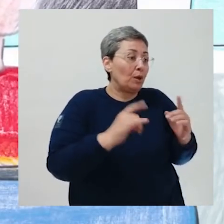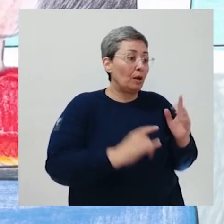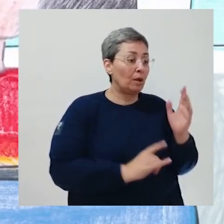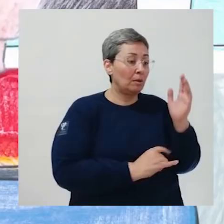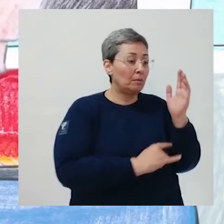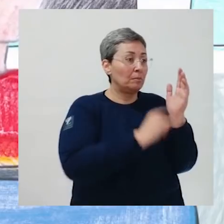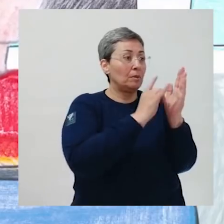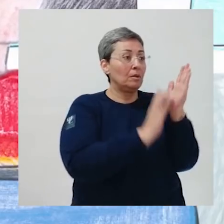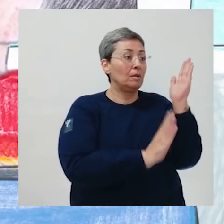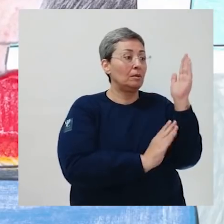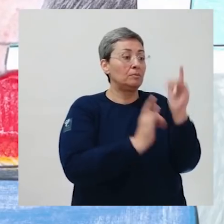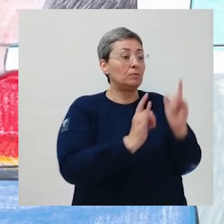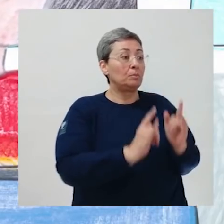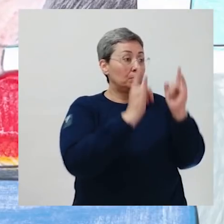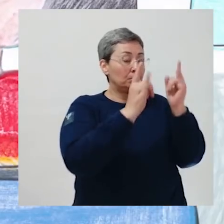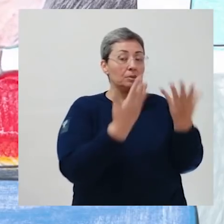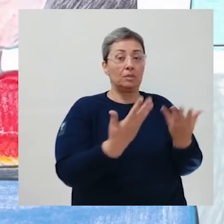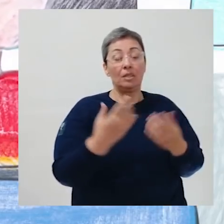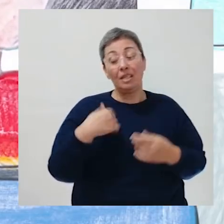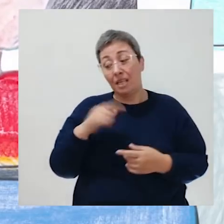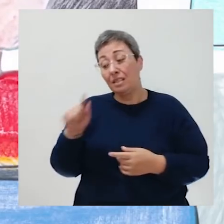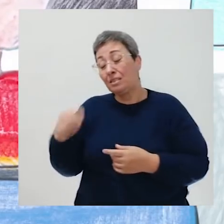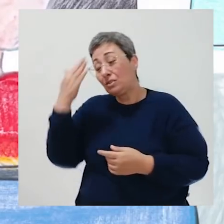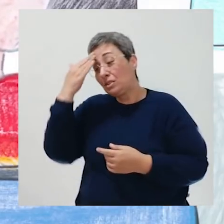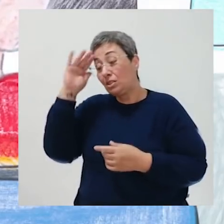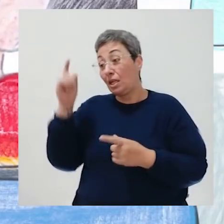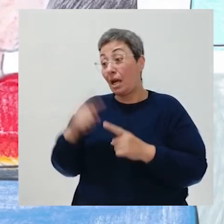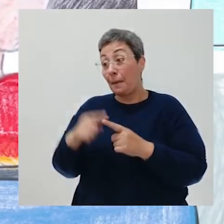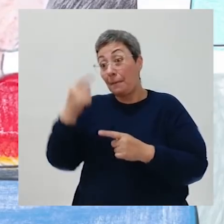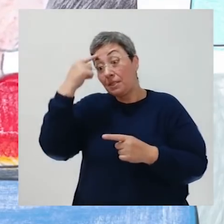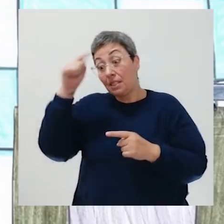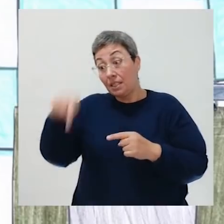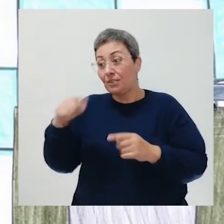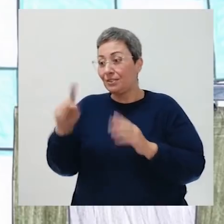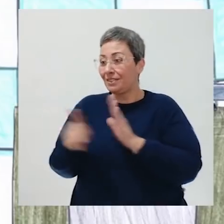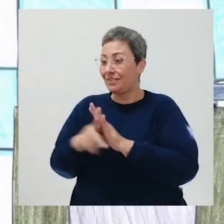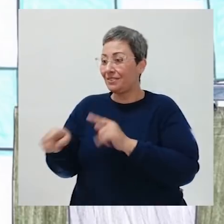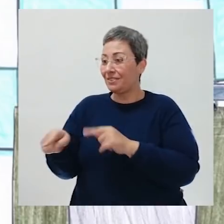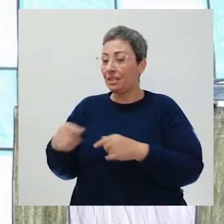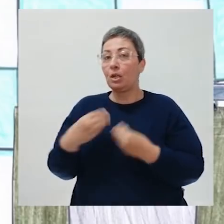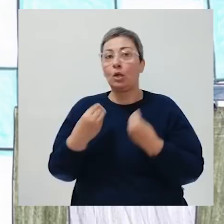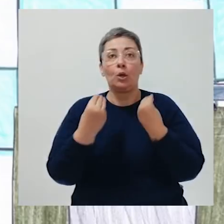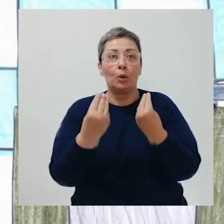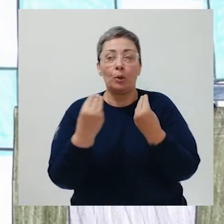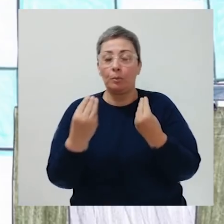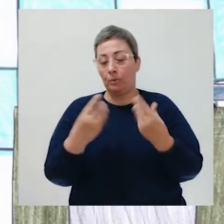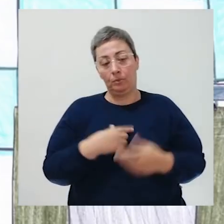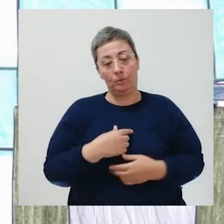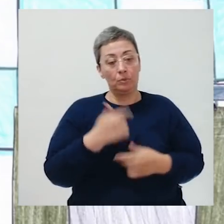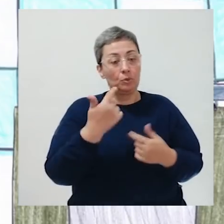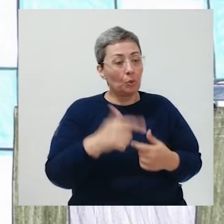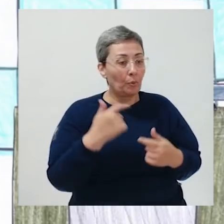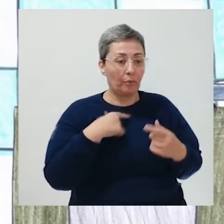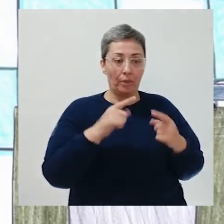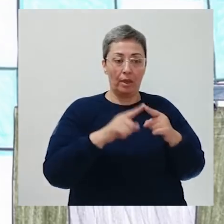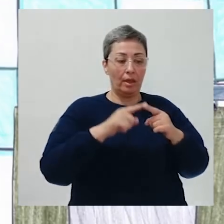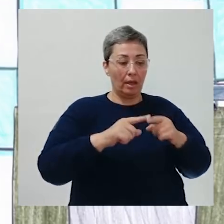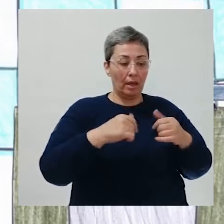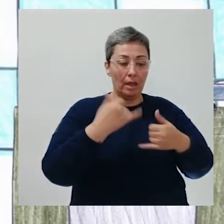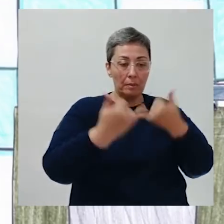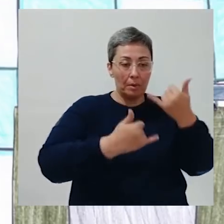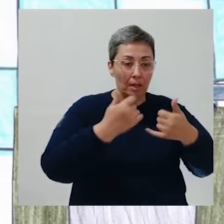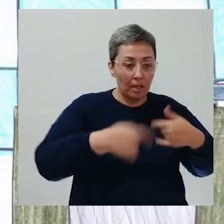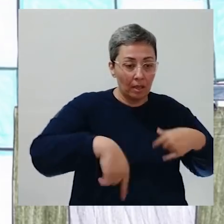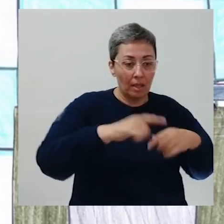naquele apartamento? Pois é, eu entendi. E pensei em fazer no seu. Como, Tito? Esse AP não tem play